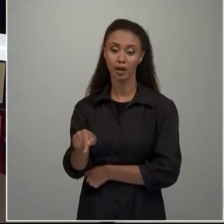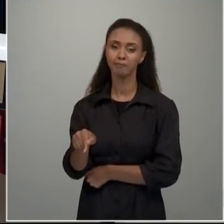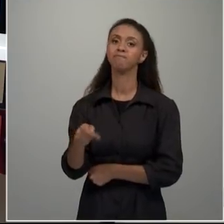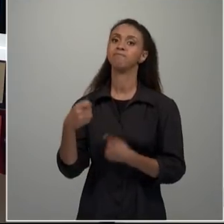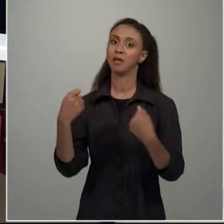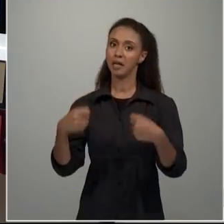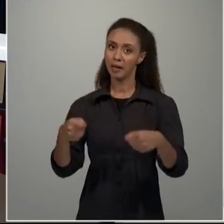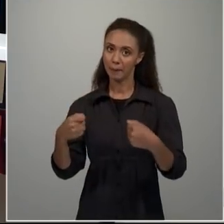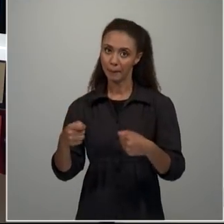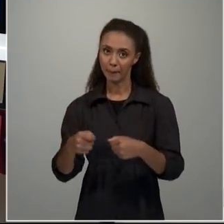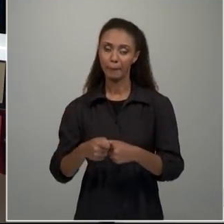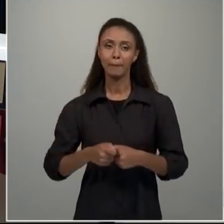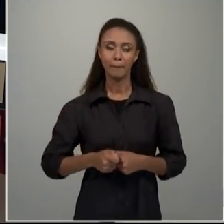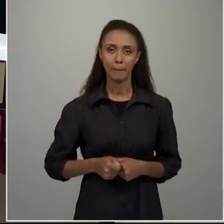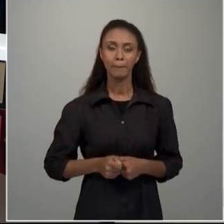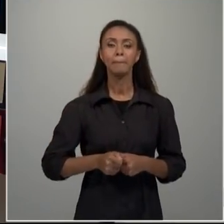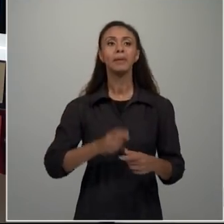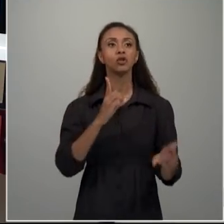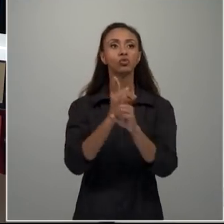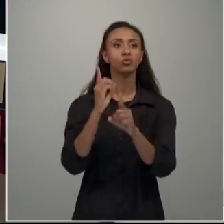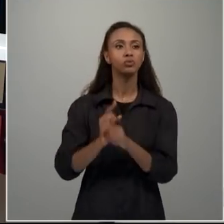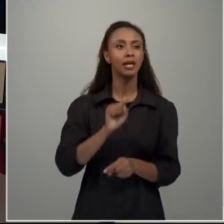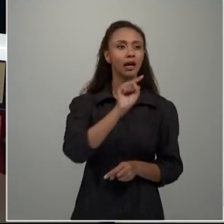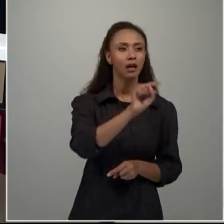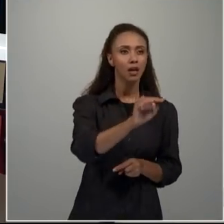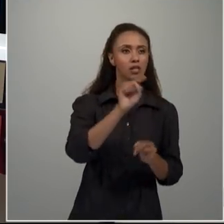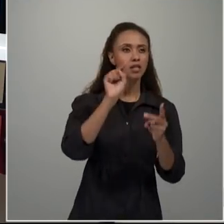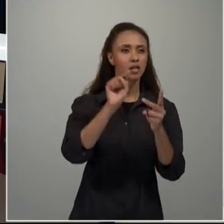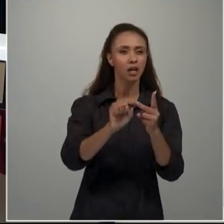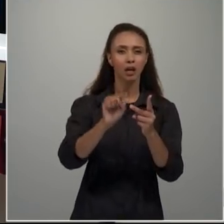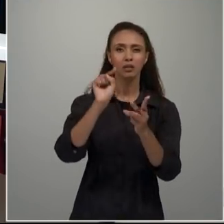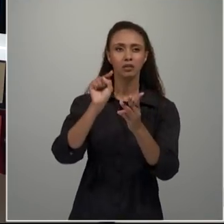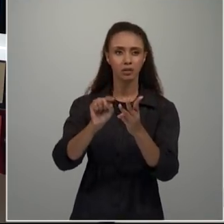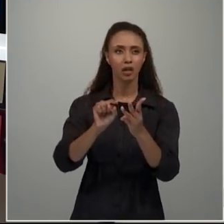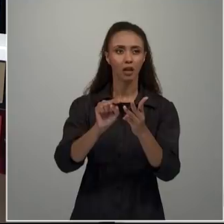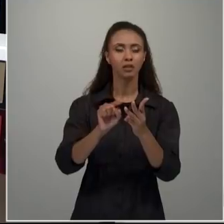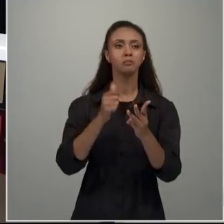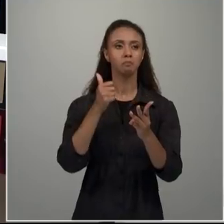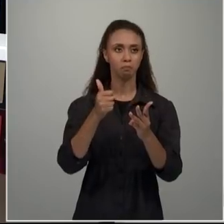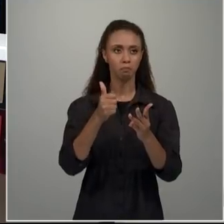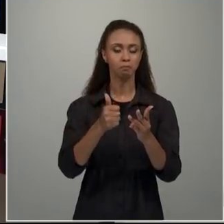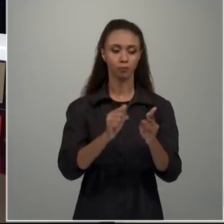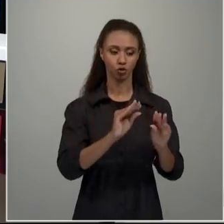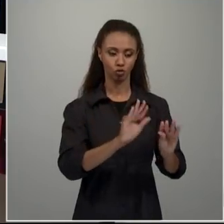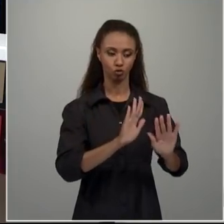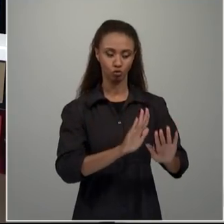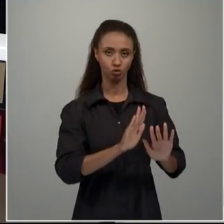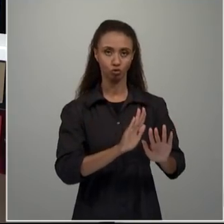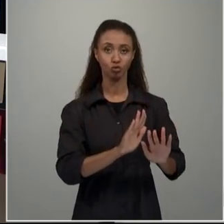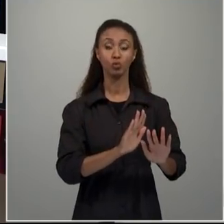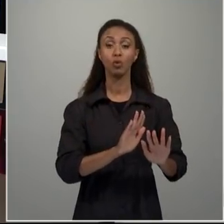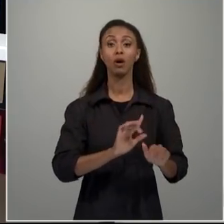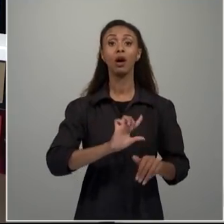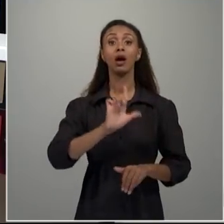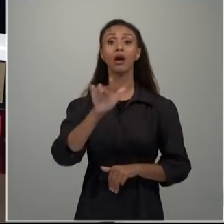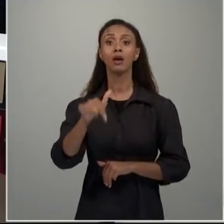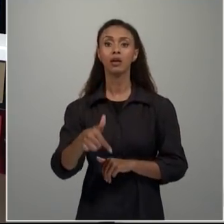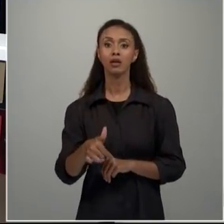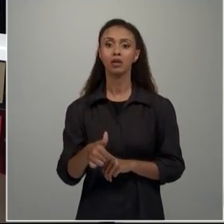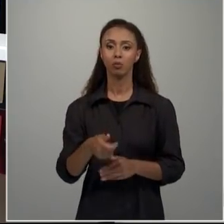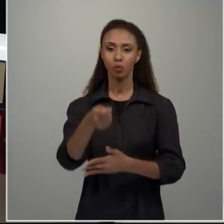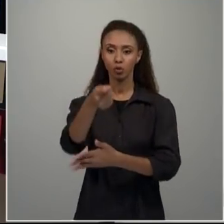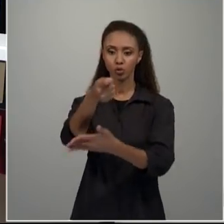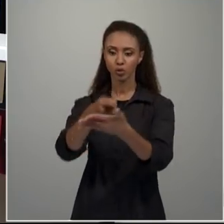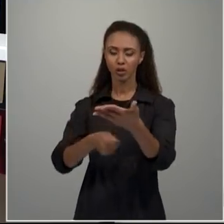x y e z neste neste texto já deixa de lado e você começa a fazer o que olhar para o